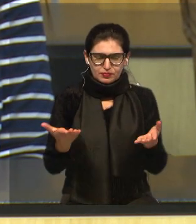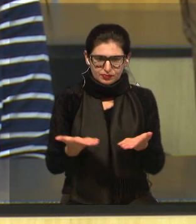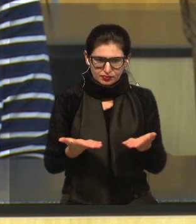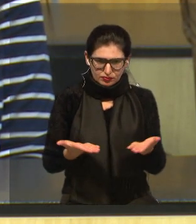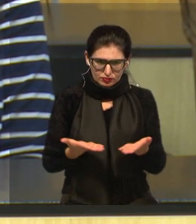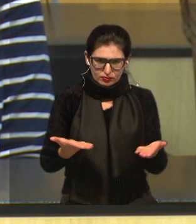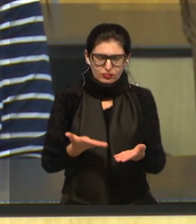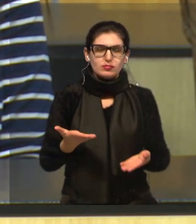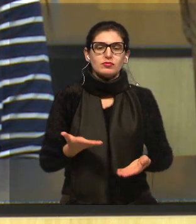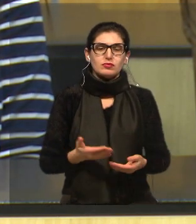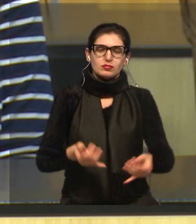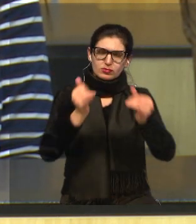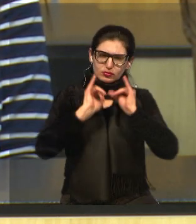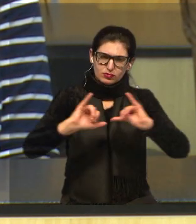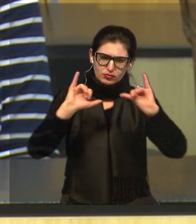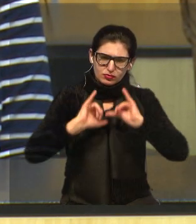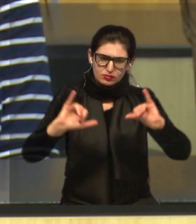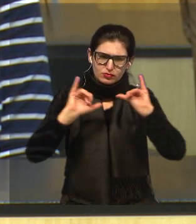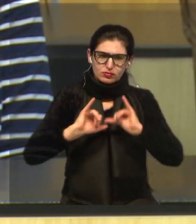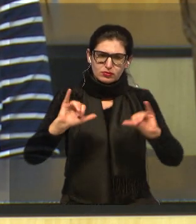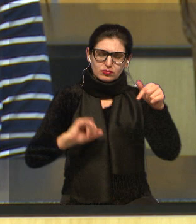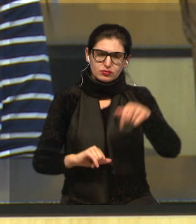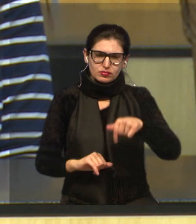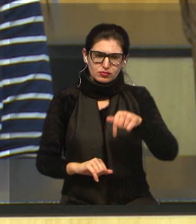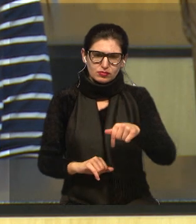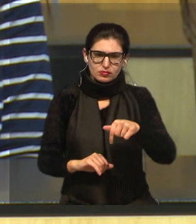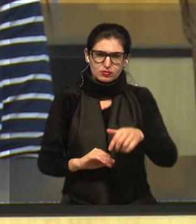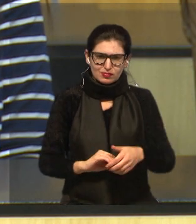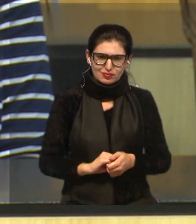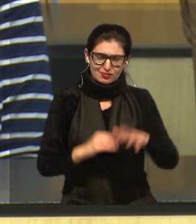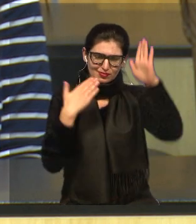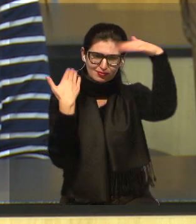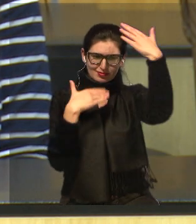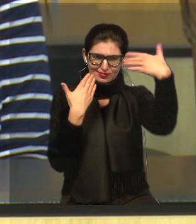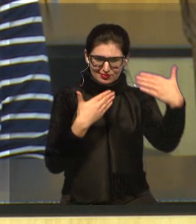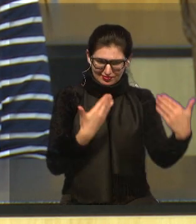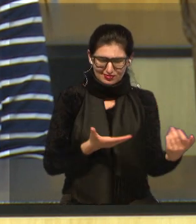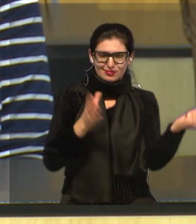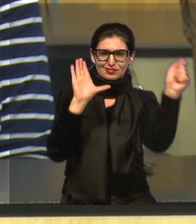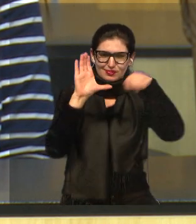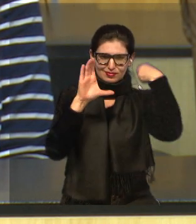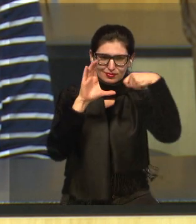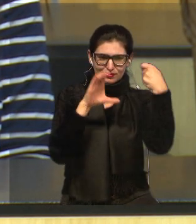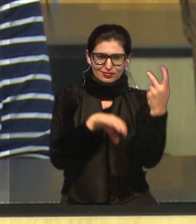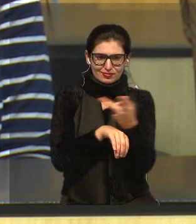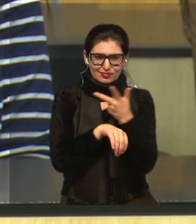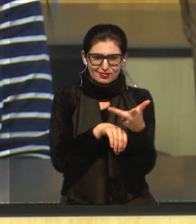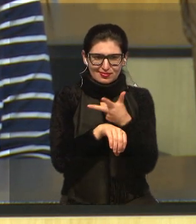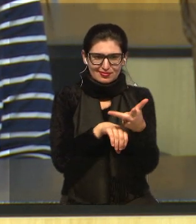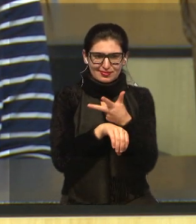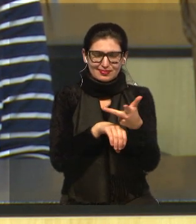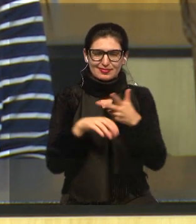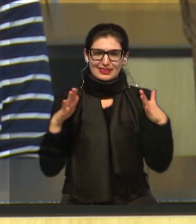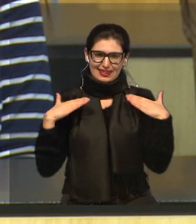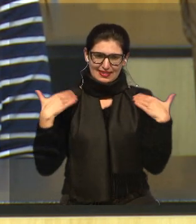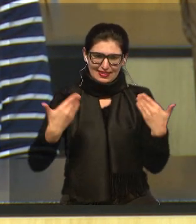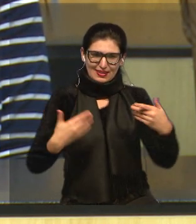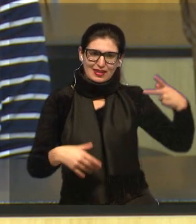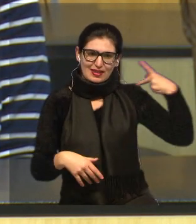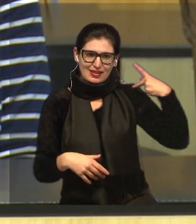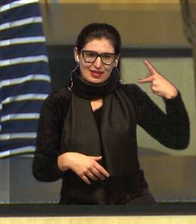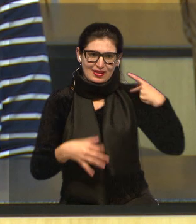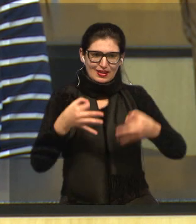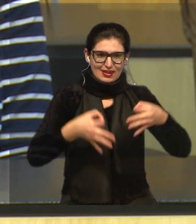aqui registrado em público, nessa cerimônia que está sendo gravada, a minha alegria. Sou promotora de justiça